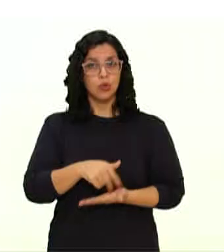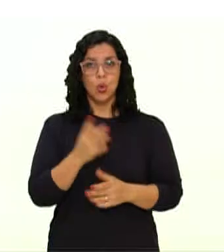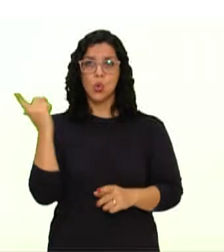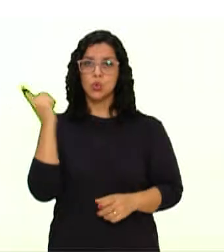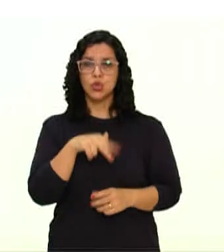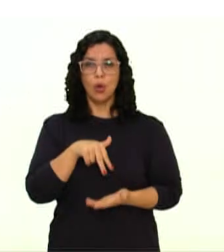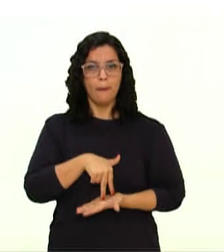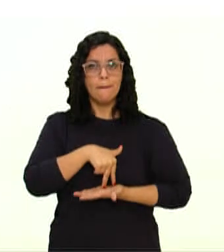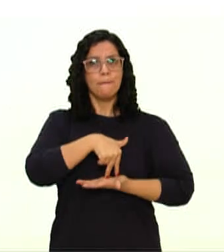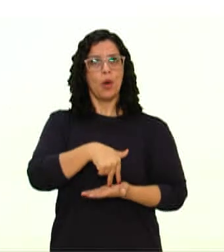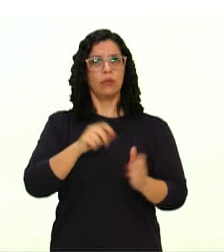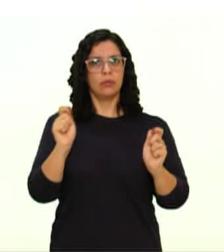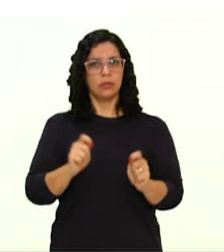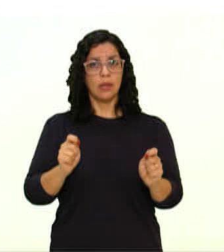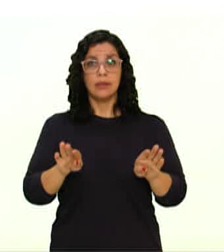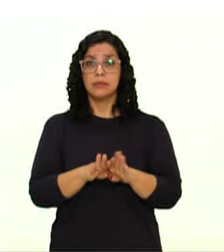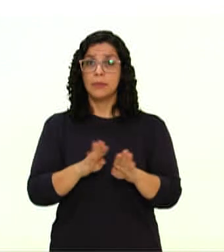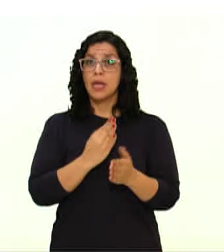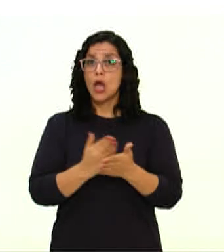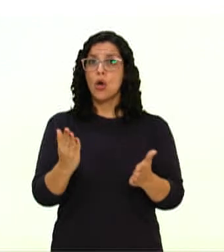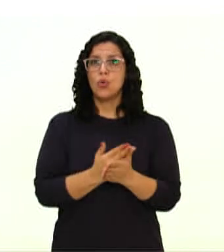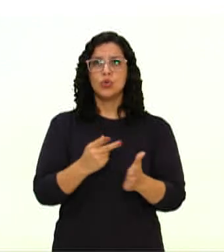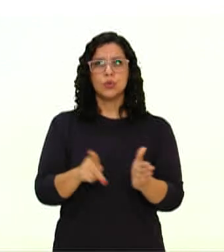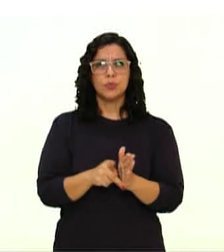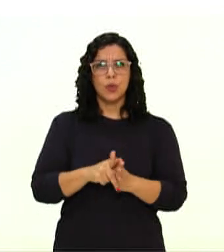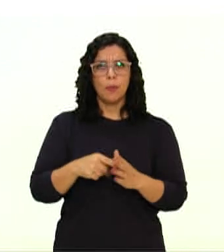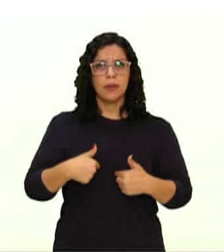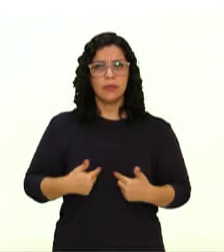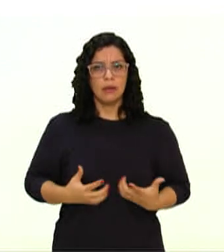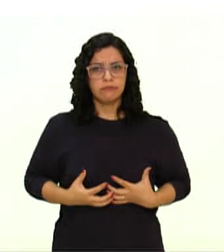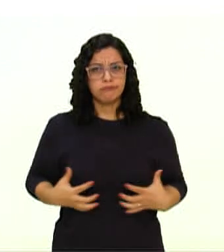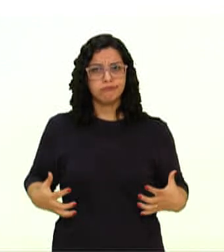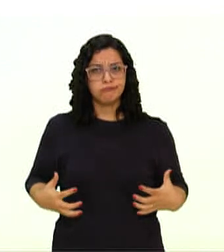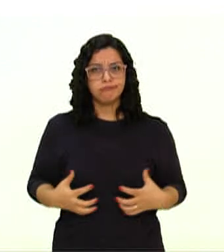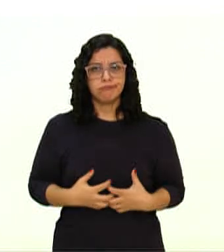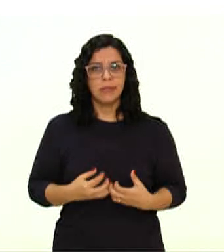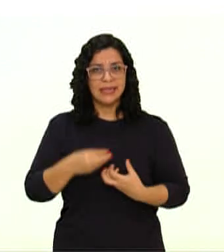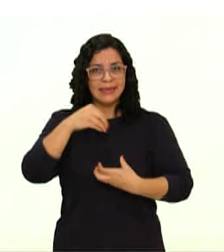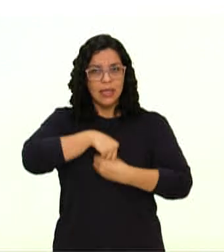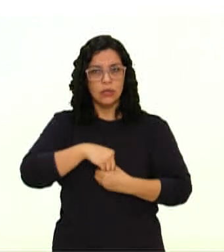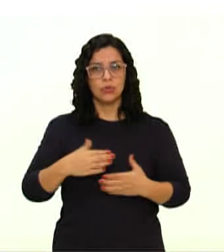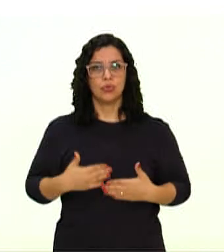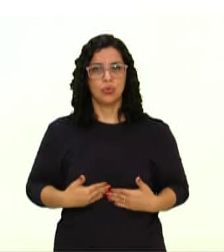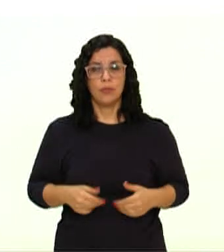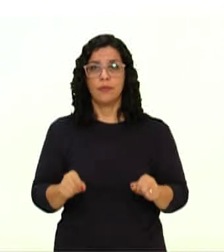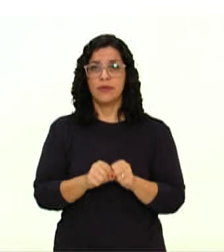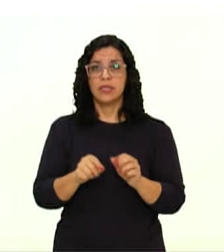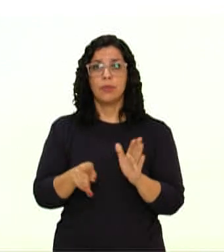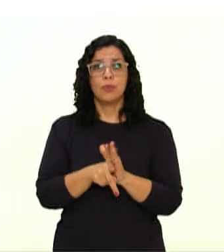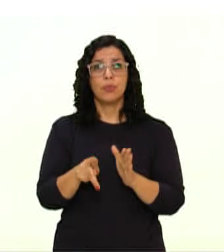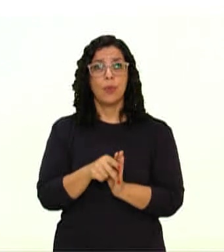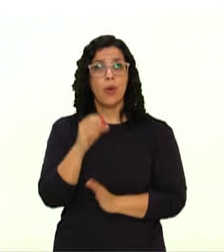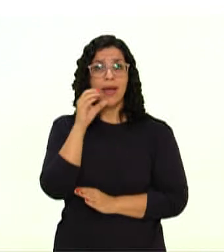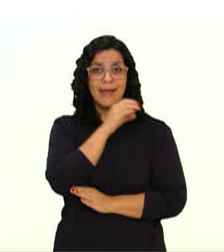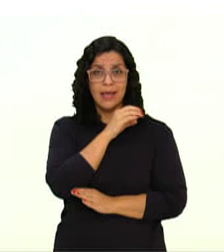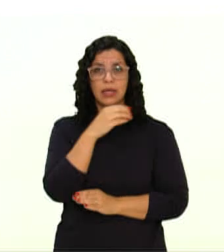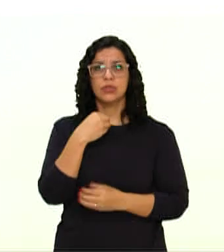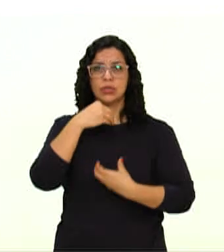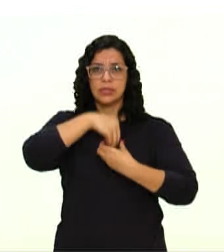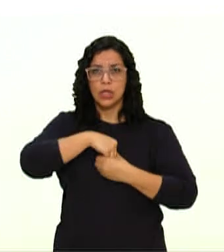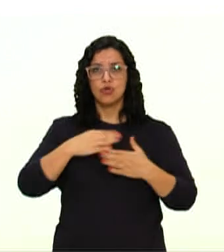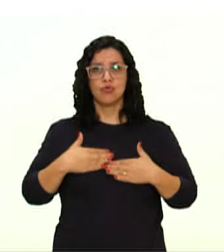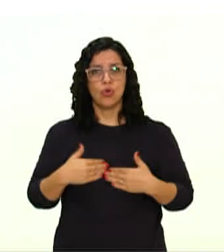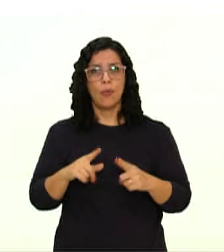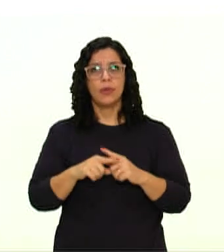postura, permitir que alguns órgãos aumentem seu tamanho e retornem ao tamanho original, produzir calor pela sua contração. Tá? Então,